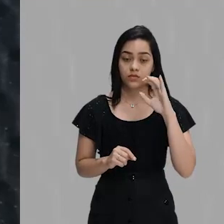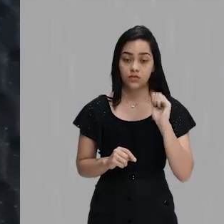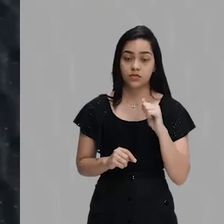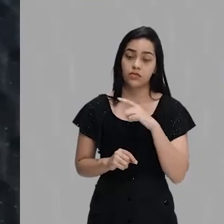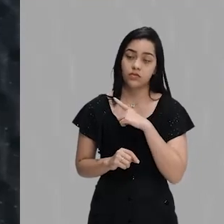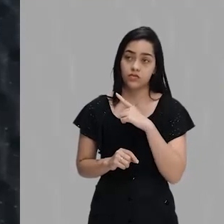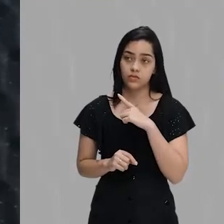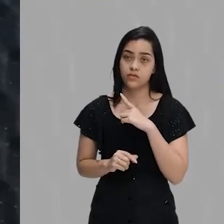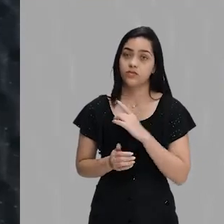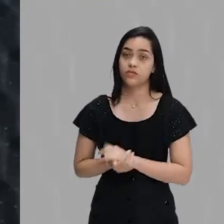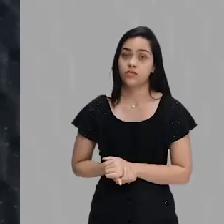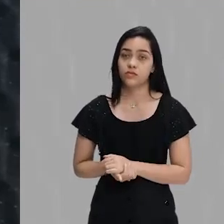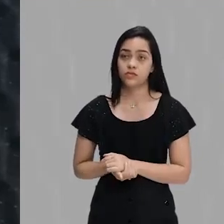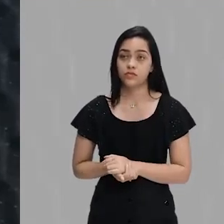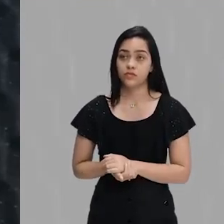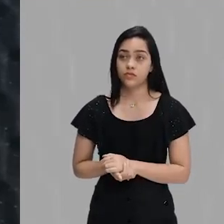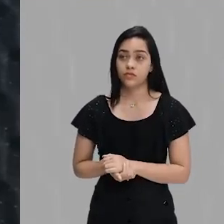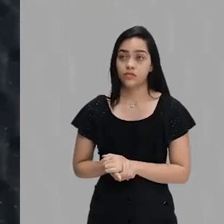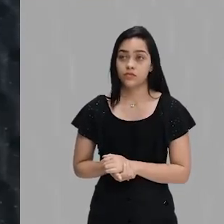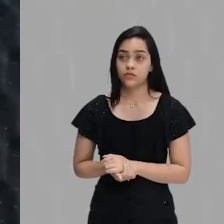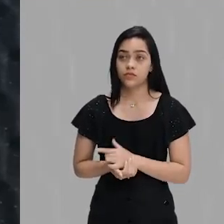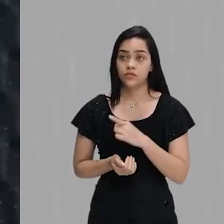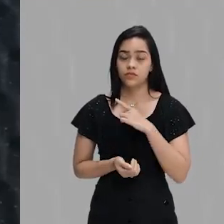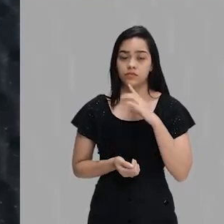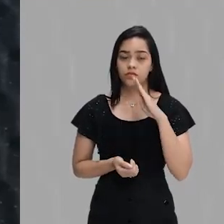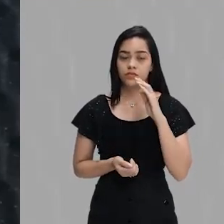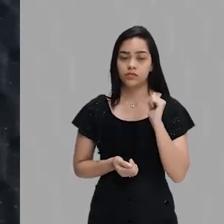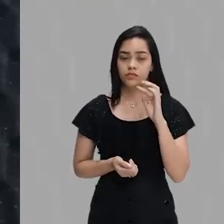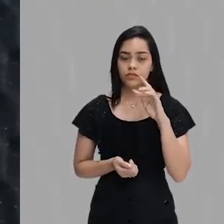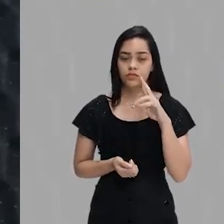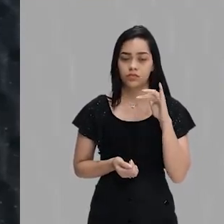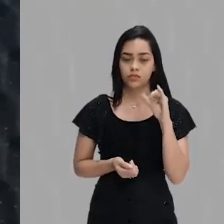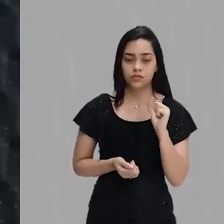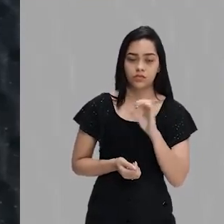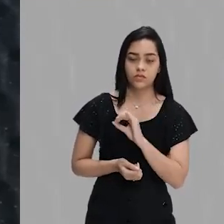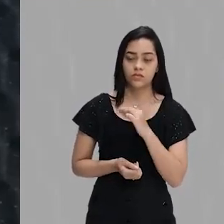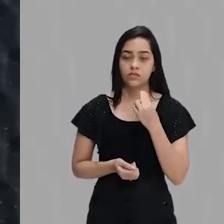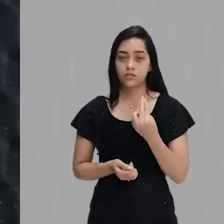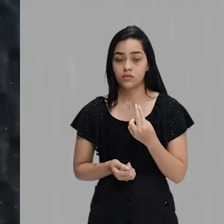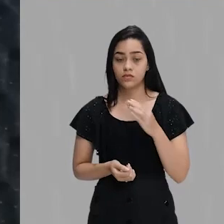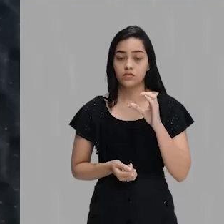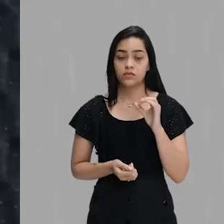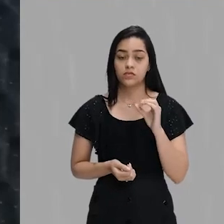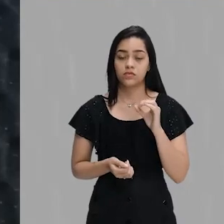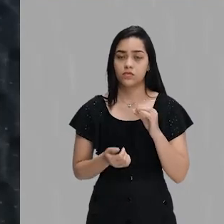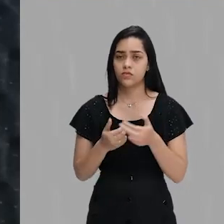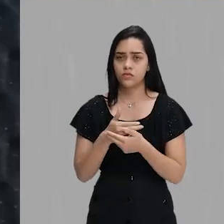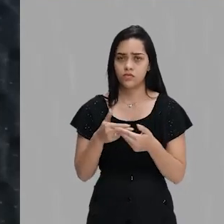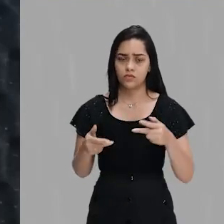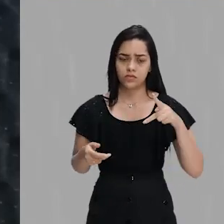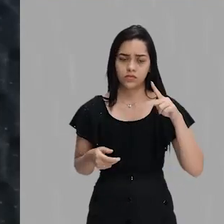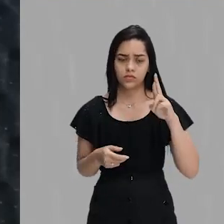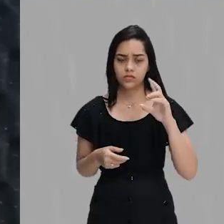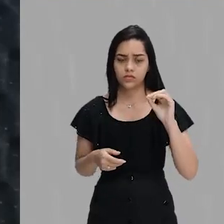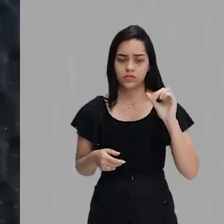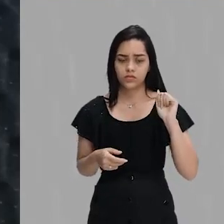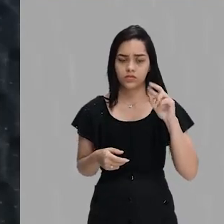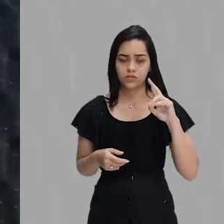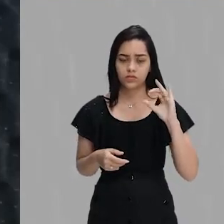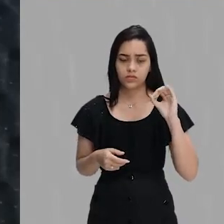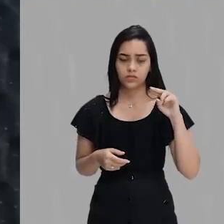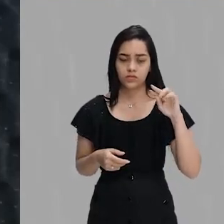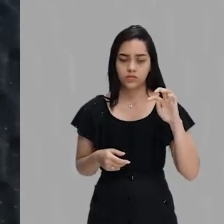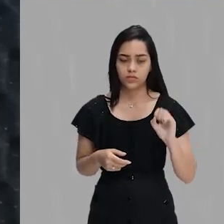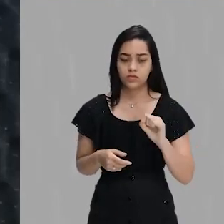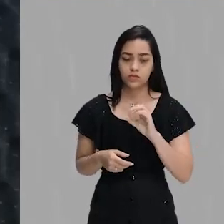cromossomos com aquele formato ali. No caso das bactérias ou organismos procariontes, os cromossomos, ou